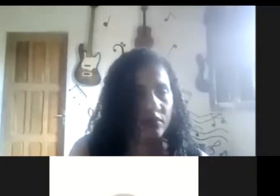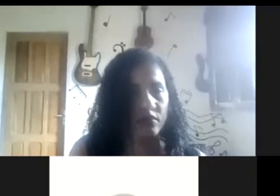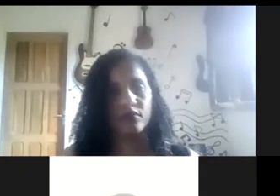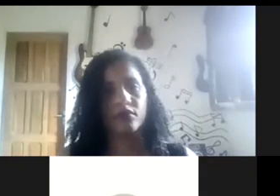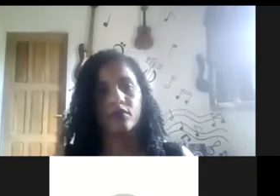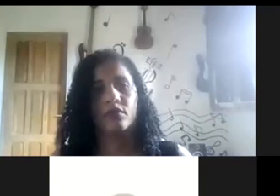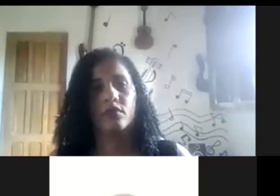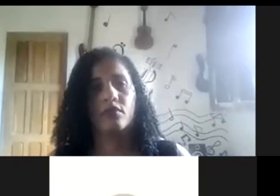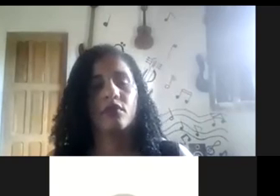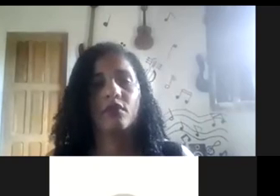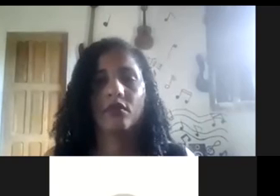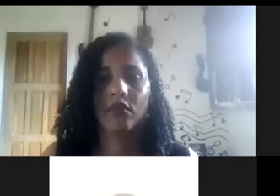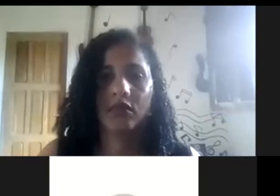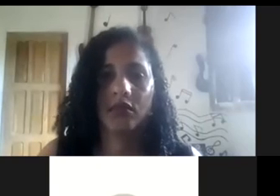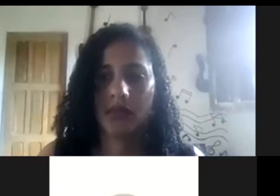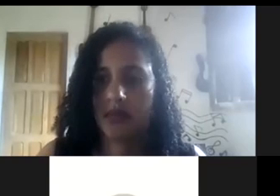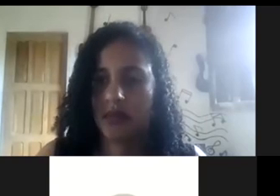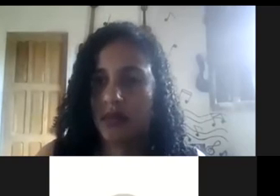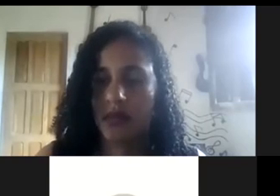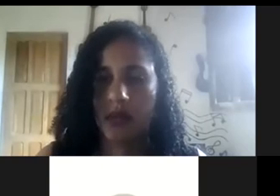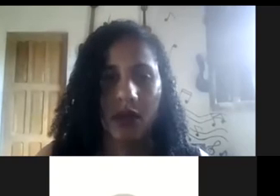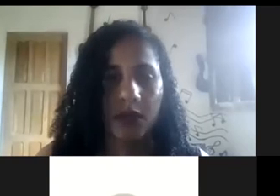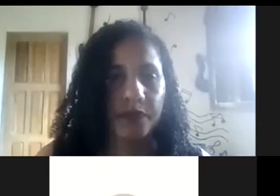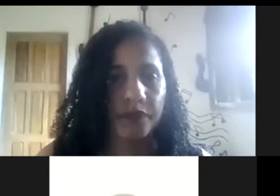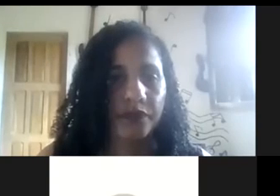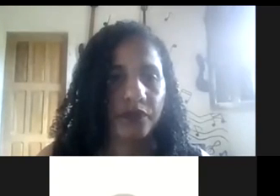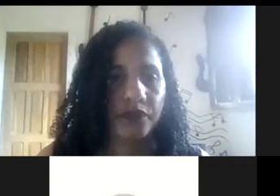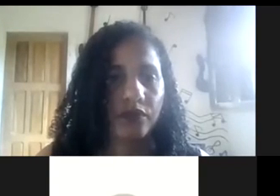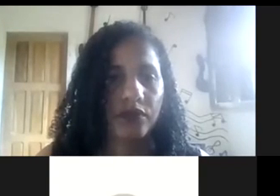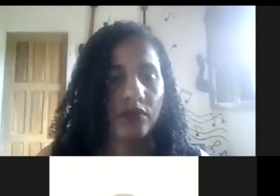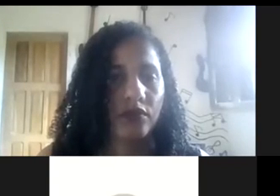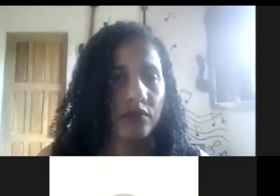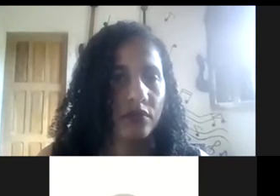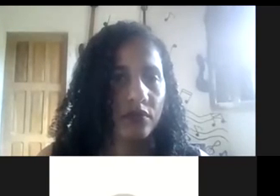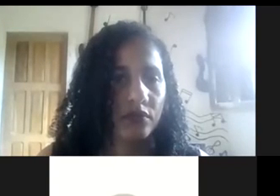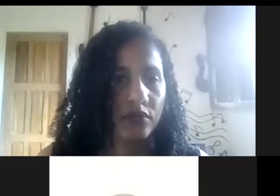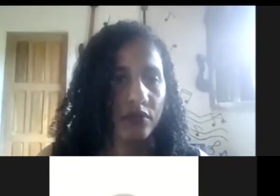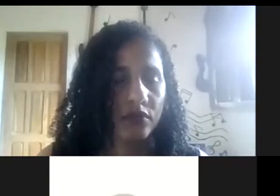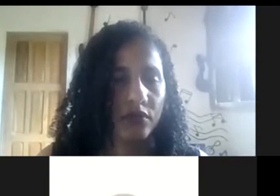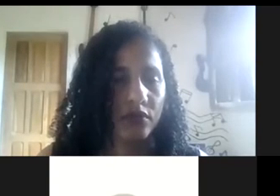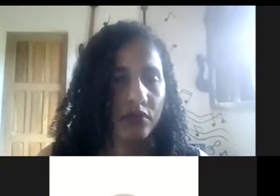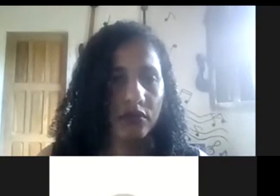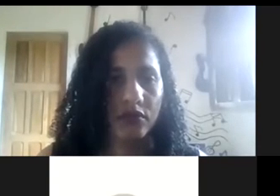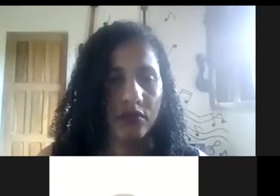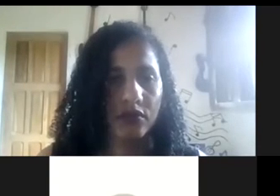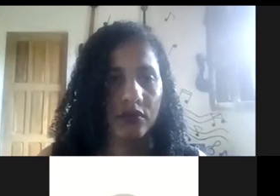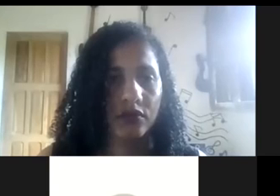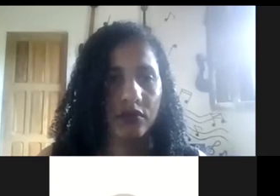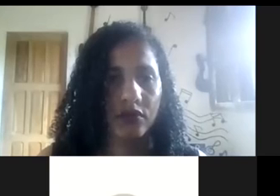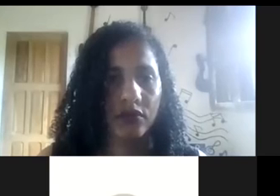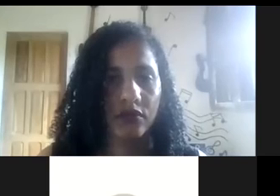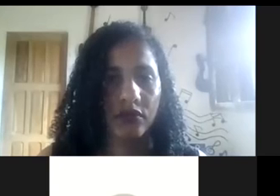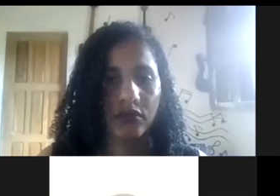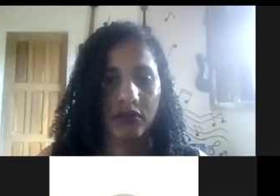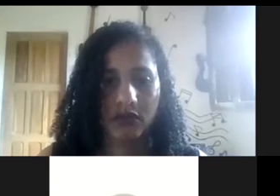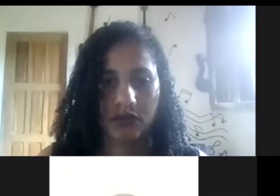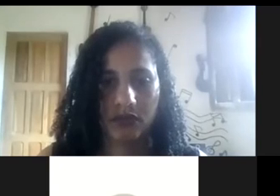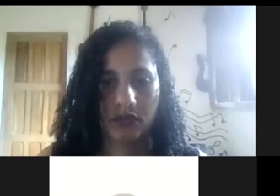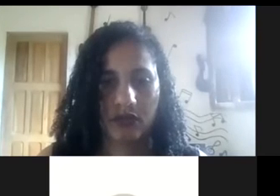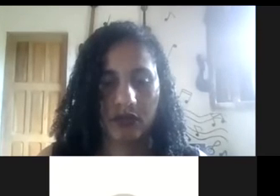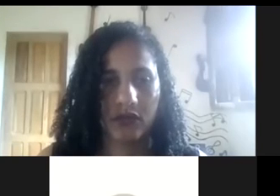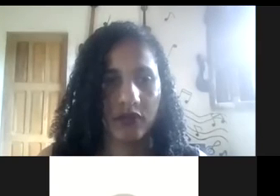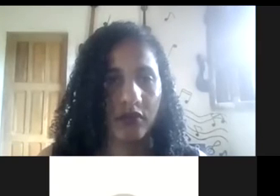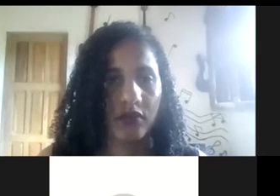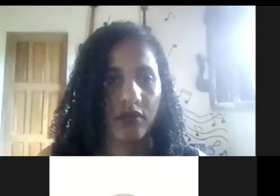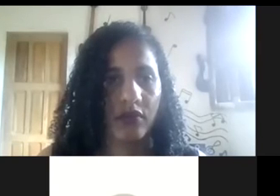né? Sem fazer essa pergunta se é isso mesmo ou se é aquilo... Não. Então a gente faz, eu faço geralmente dessa forma. Mas assim, me digam aí o que, é que